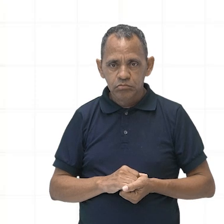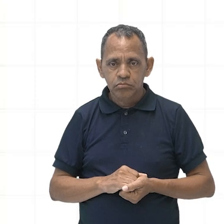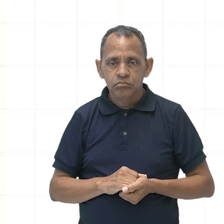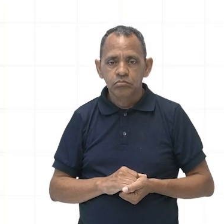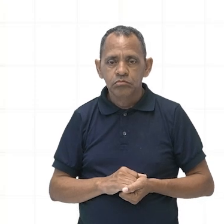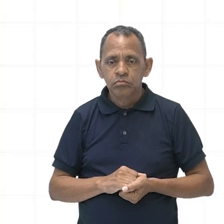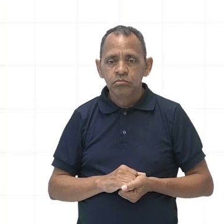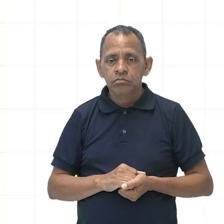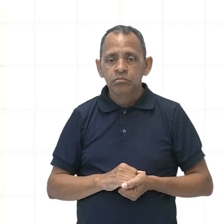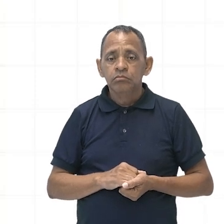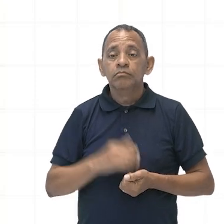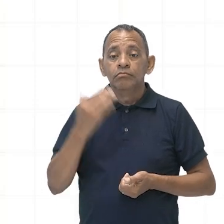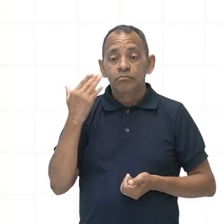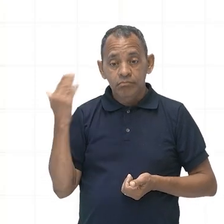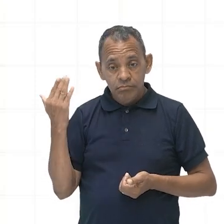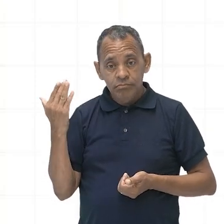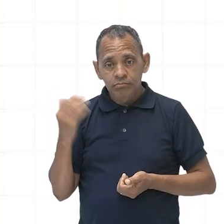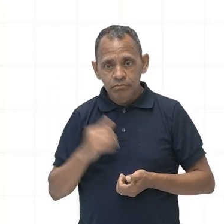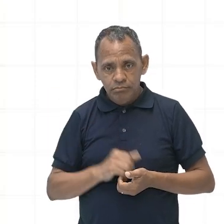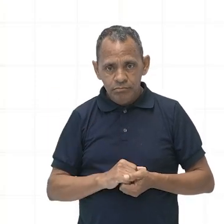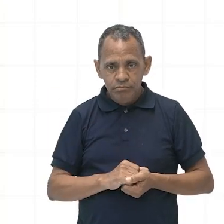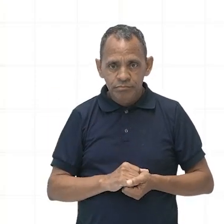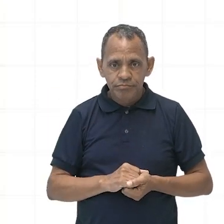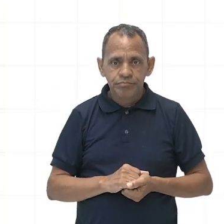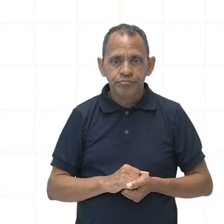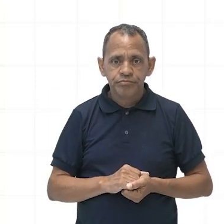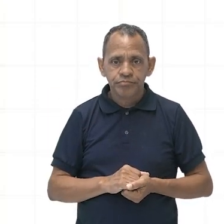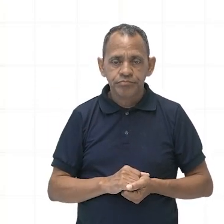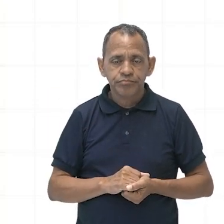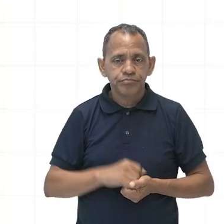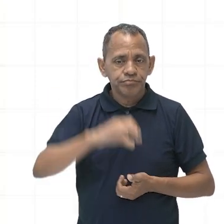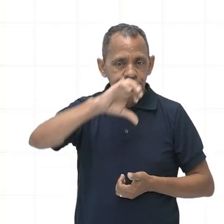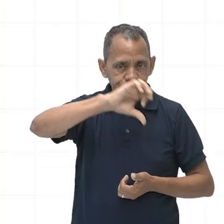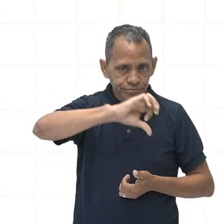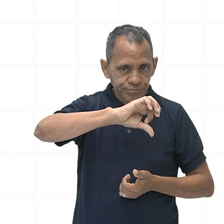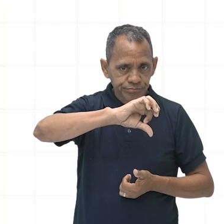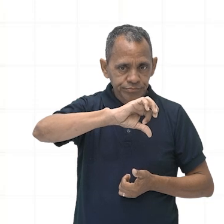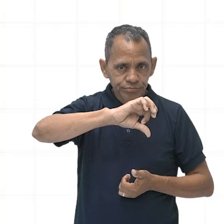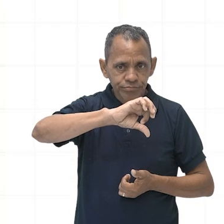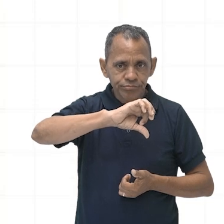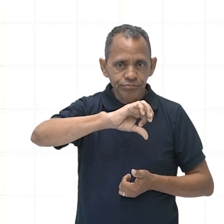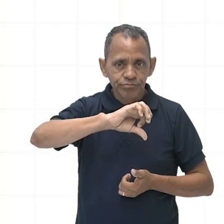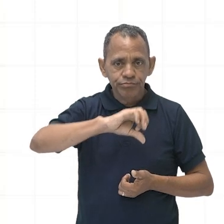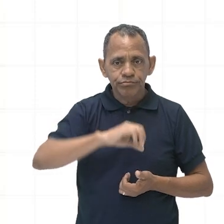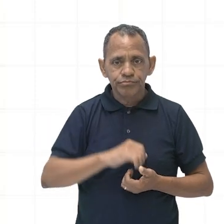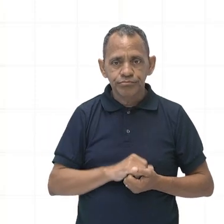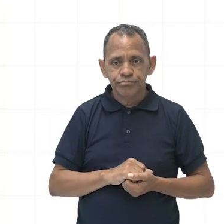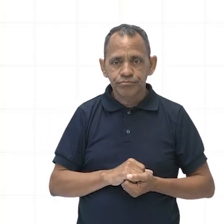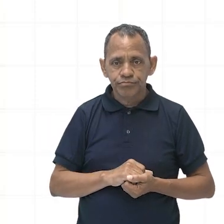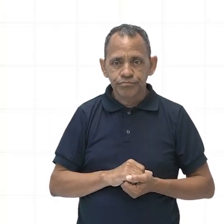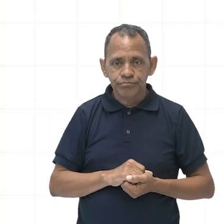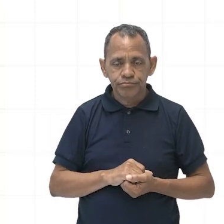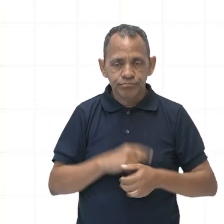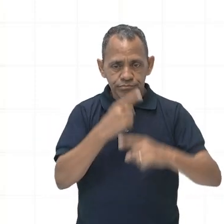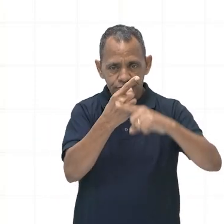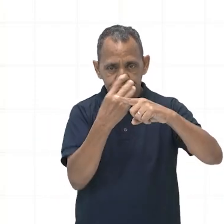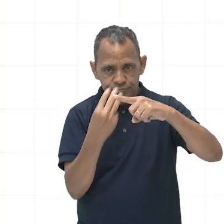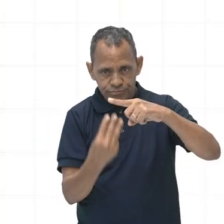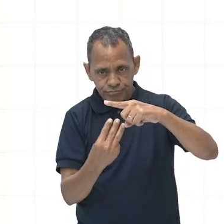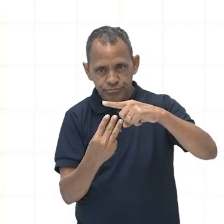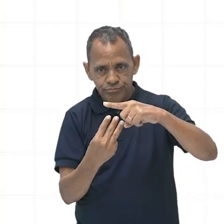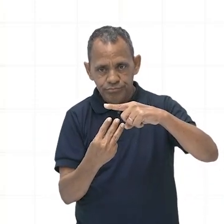Então, isso aqui vai ser igual a 9 de 1/3